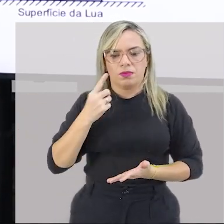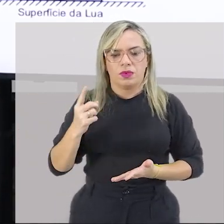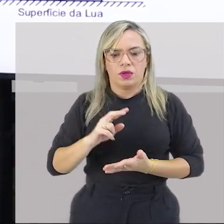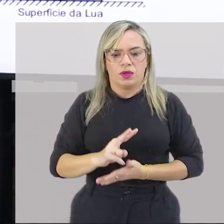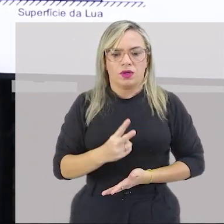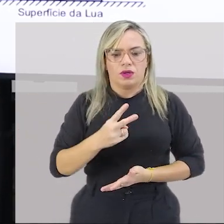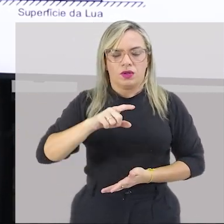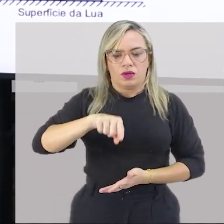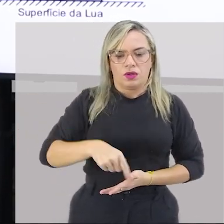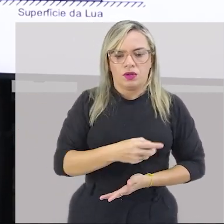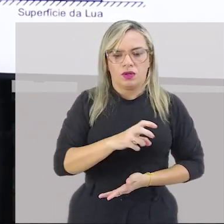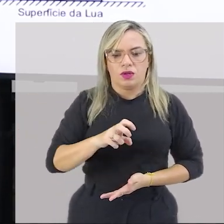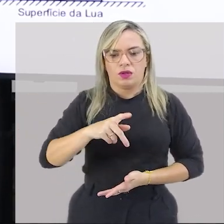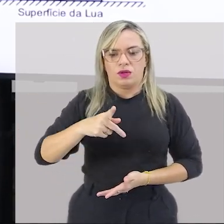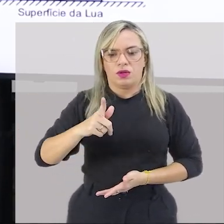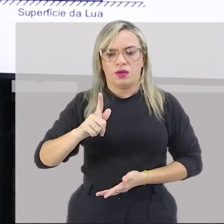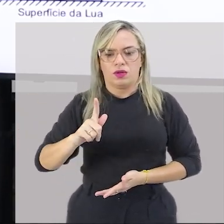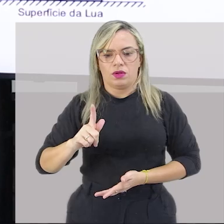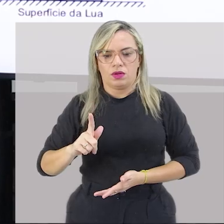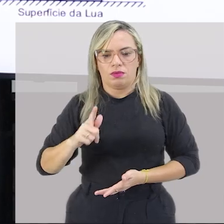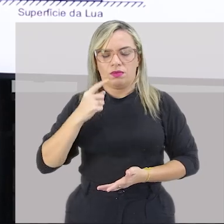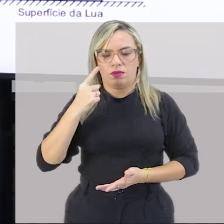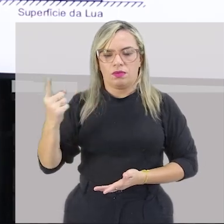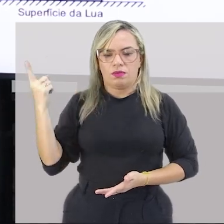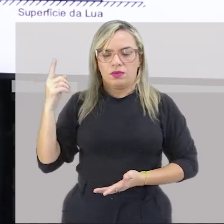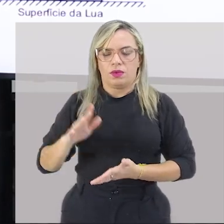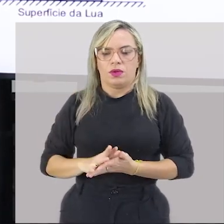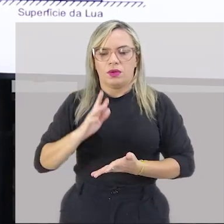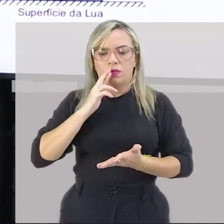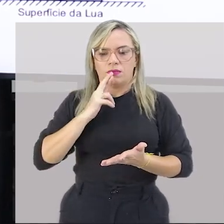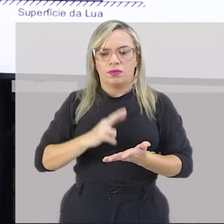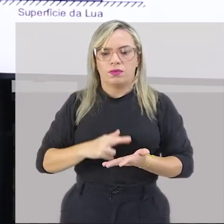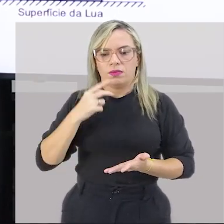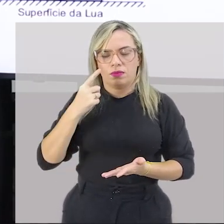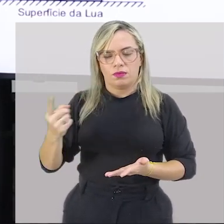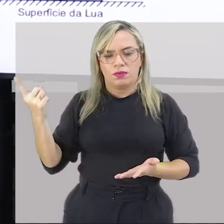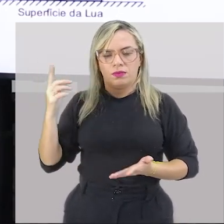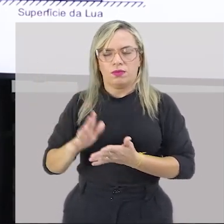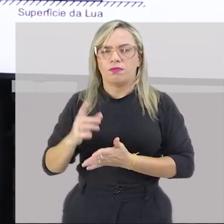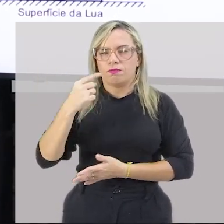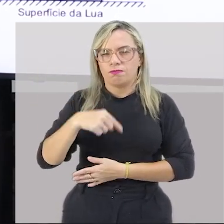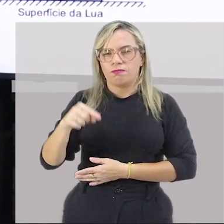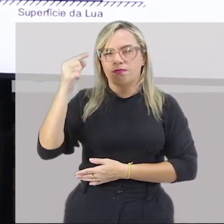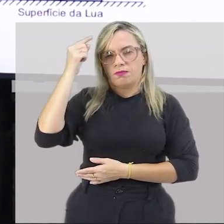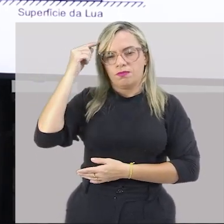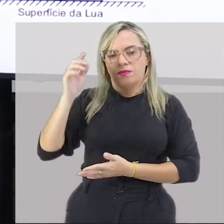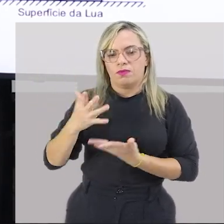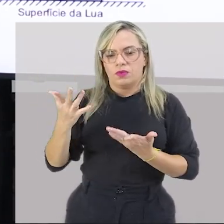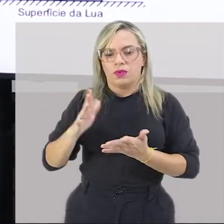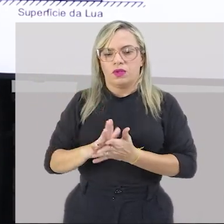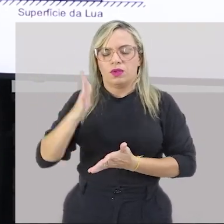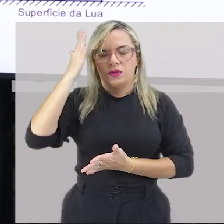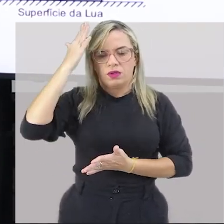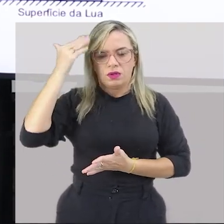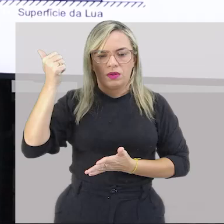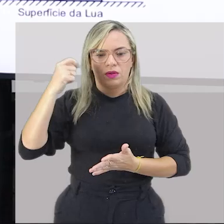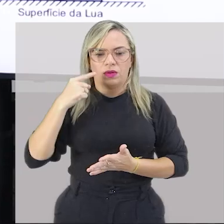quilograma. Resposta parcial. Então, se vocês souberem que